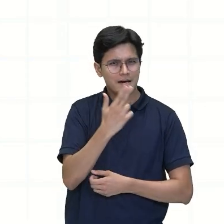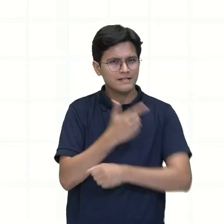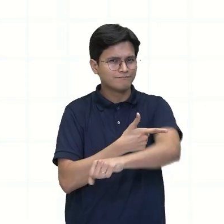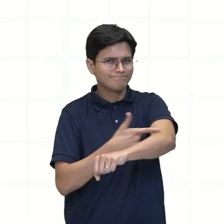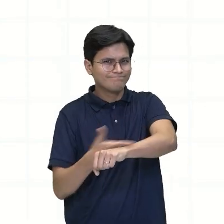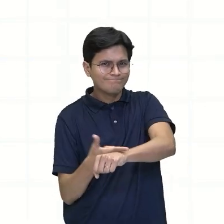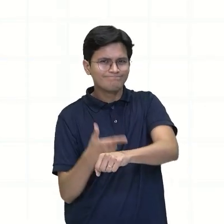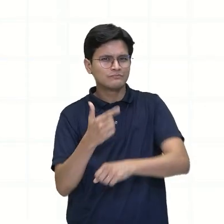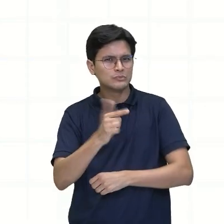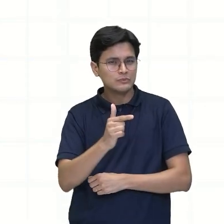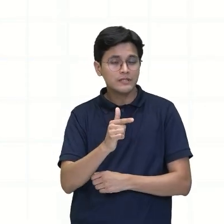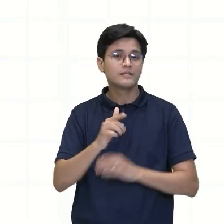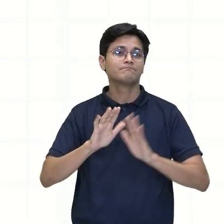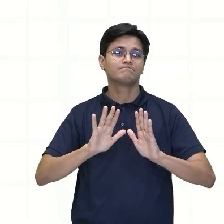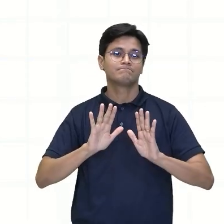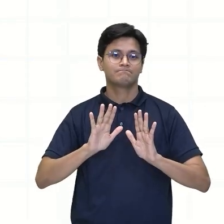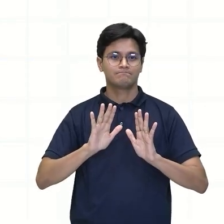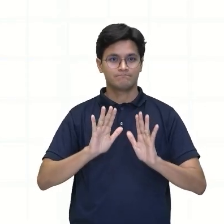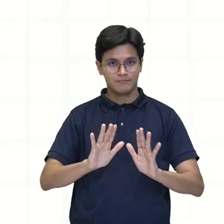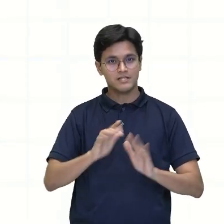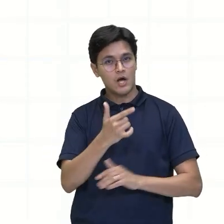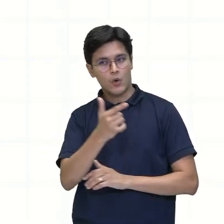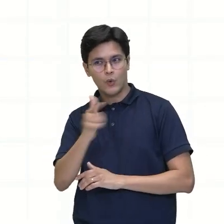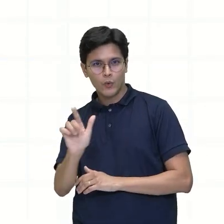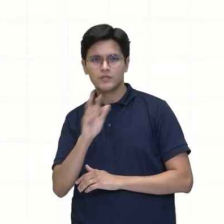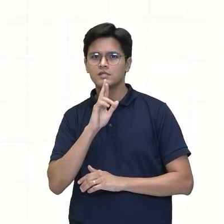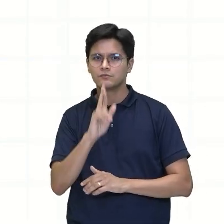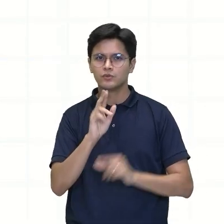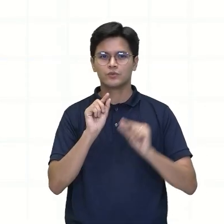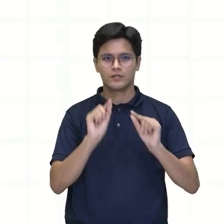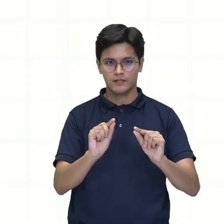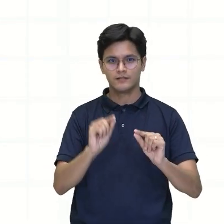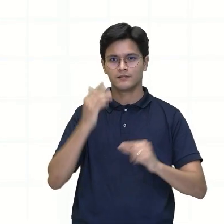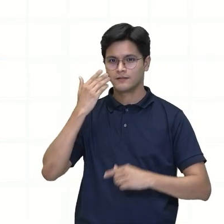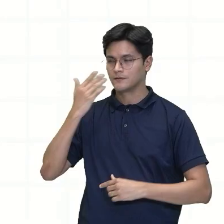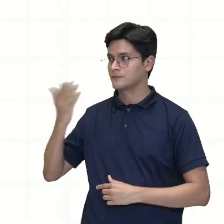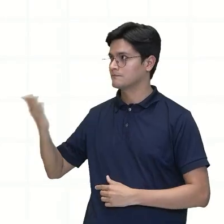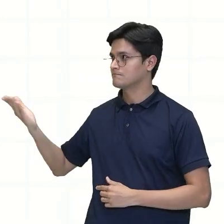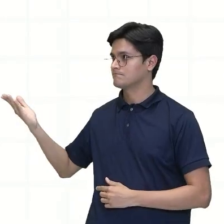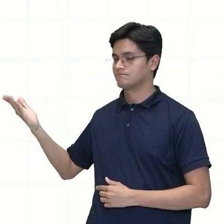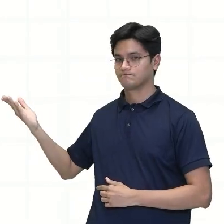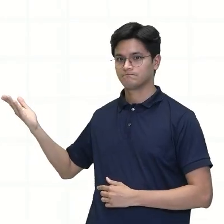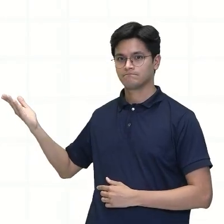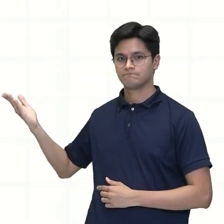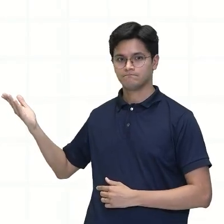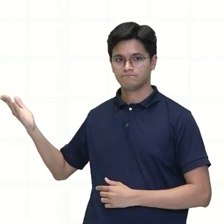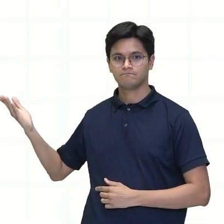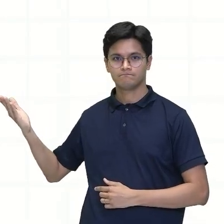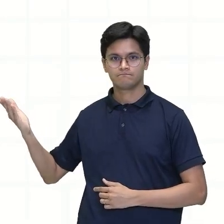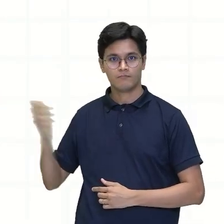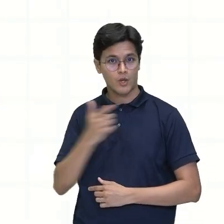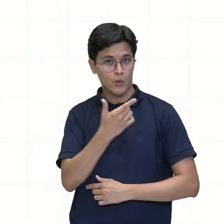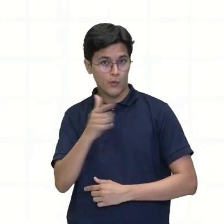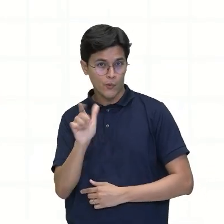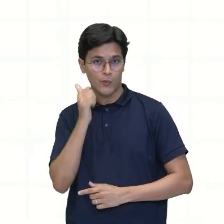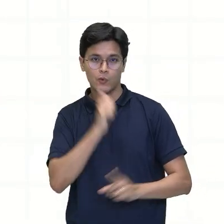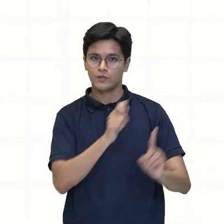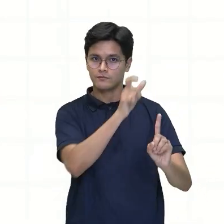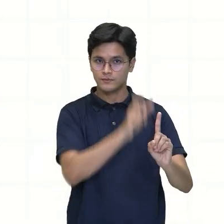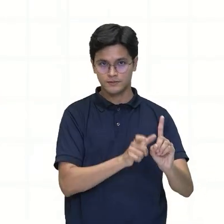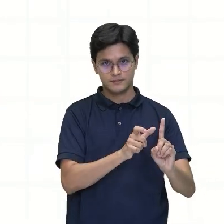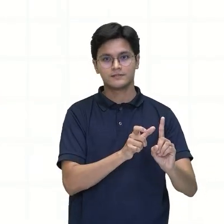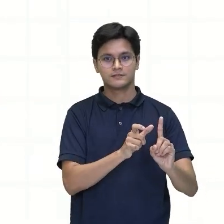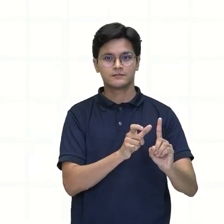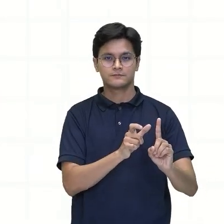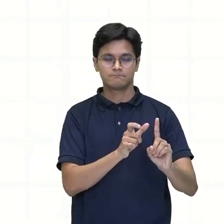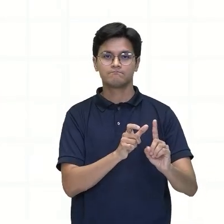alguém. Aí, a outra vai falar, good evening, boa noite. A outra personagem. E aqui,